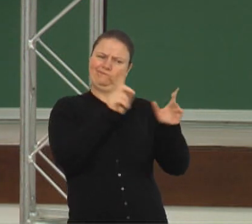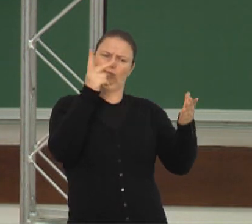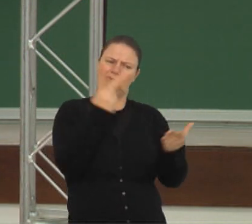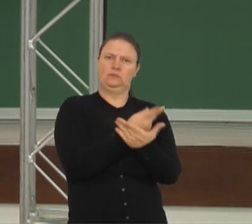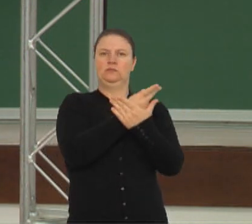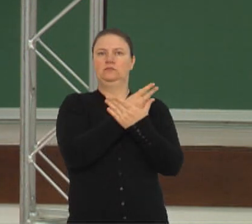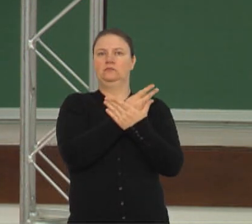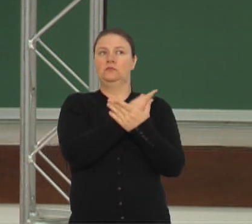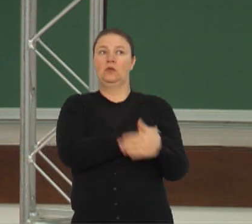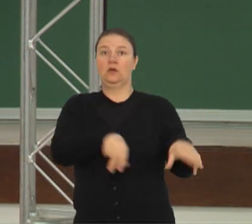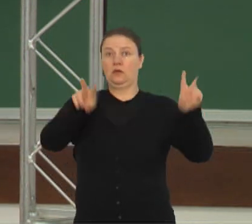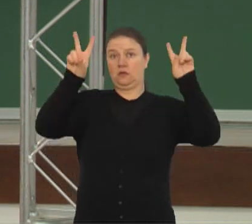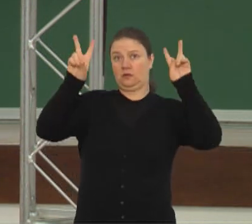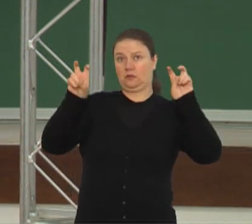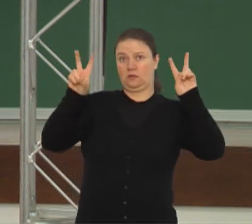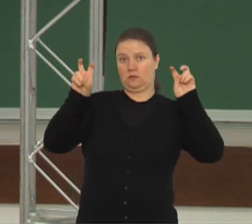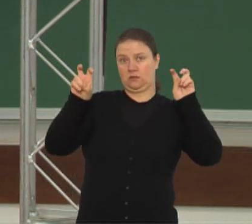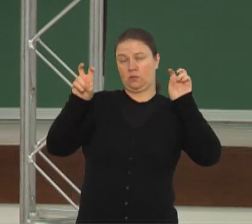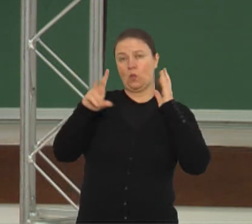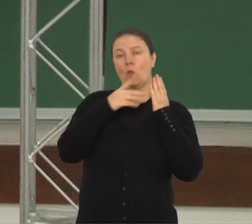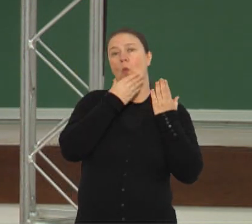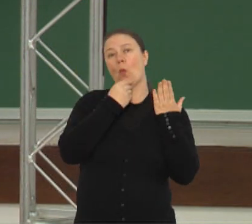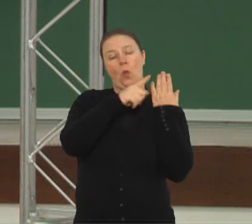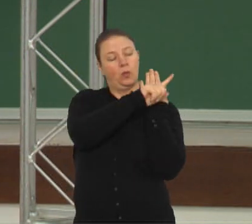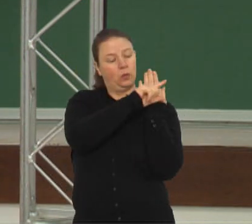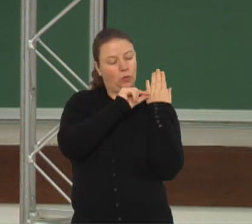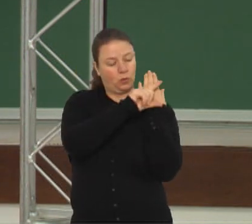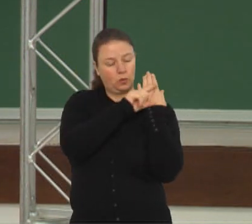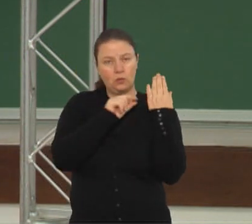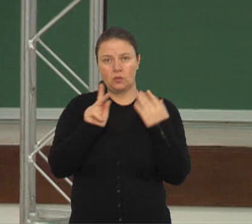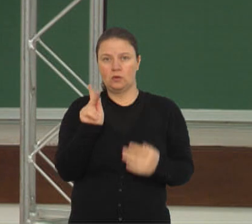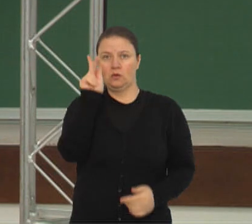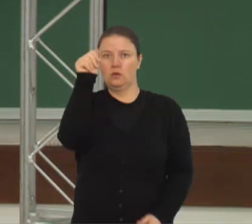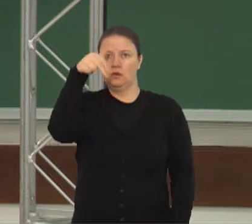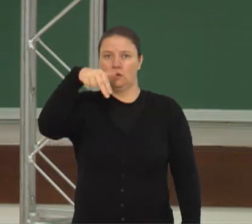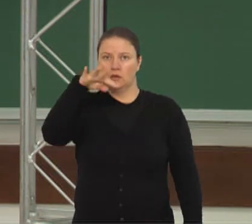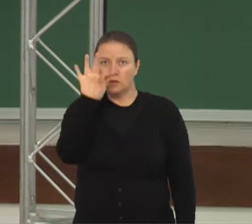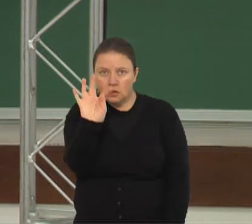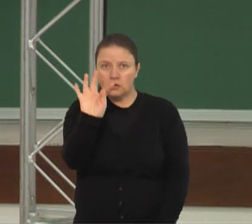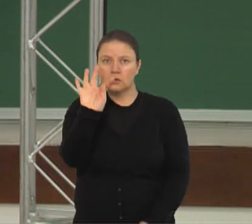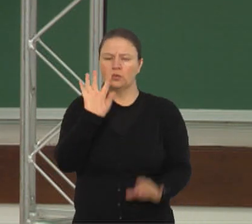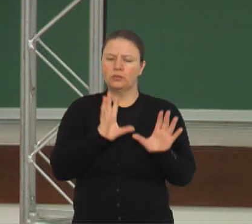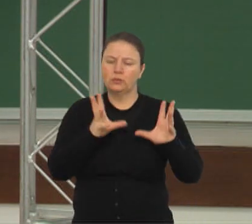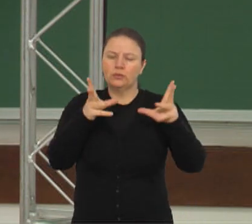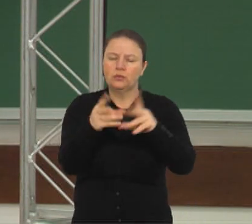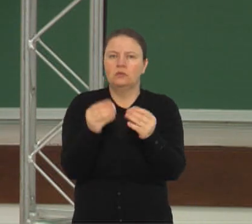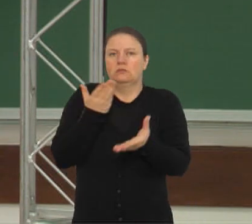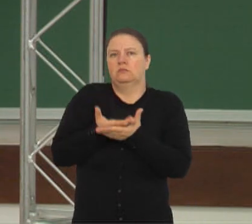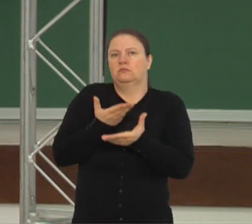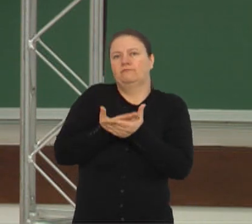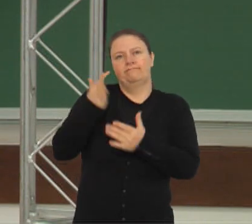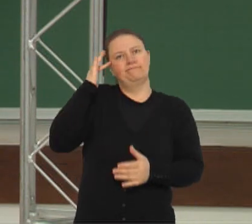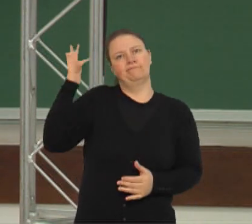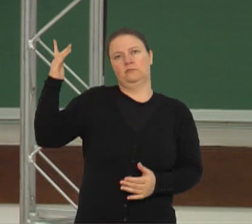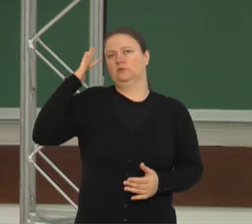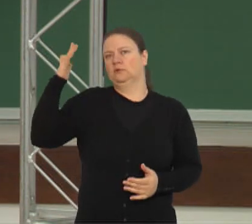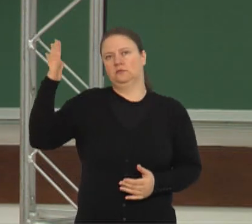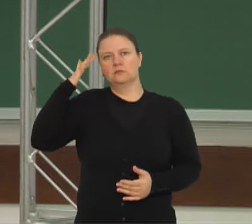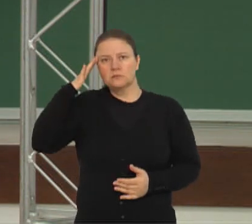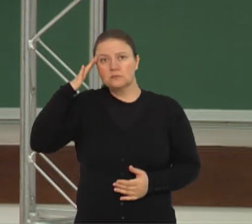Kant. Então, essa é uma frase muito utilizada em todas as aulas de filosofia,